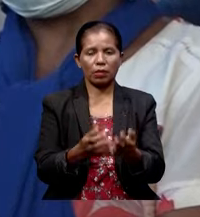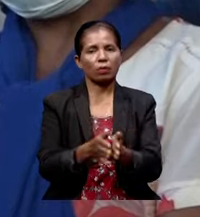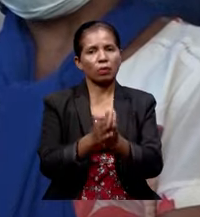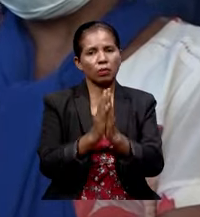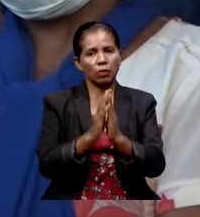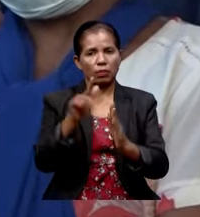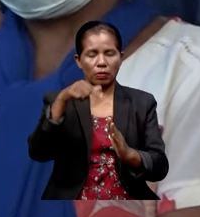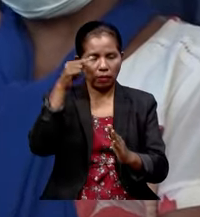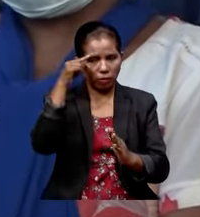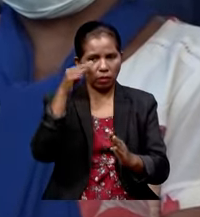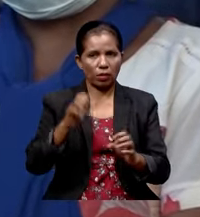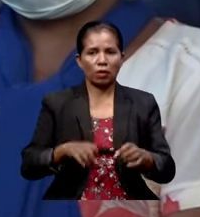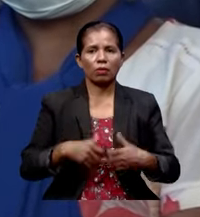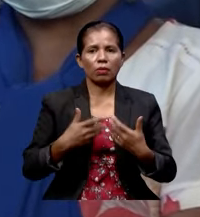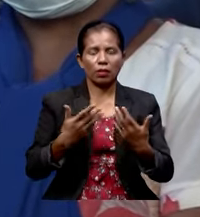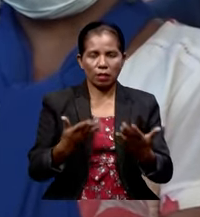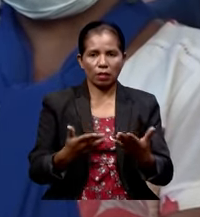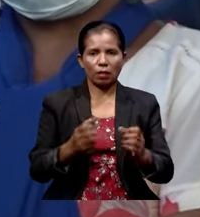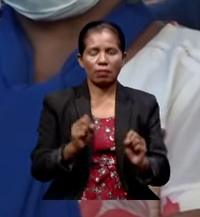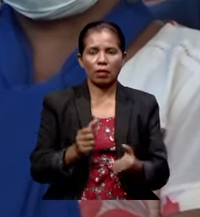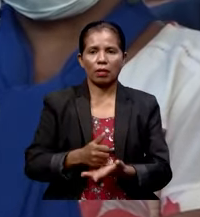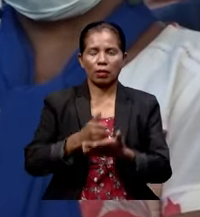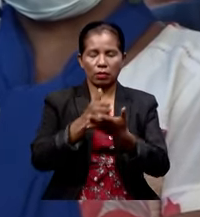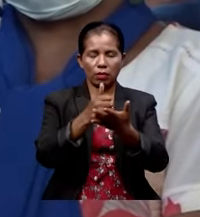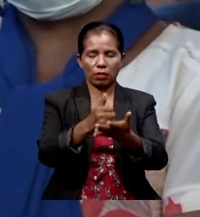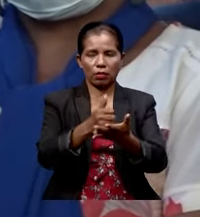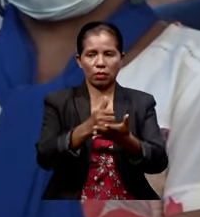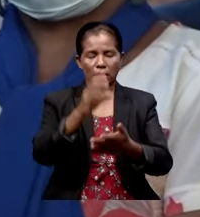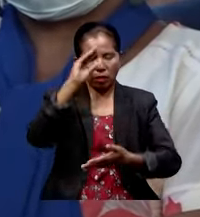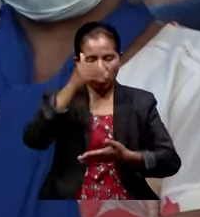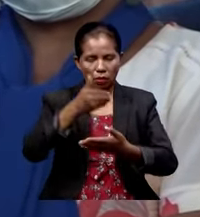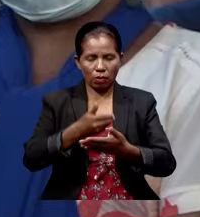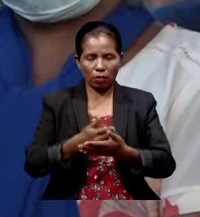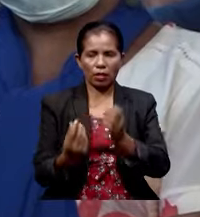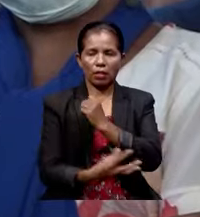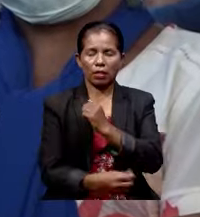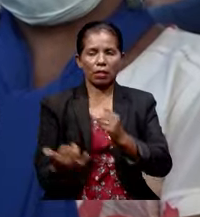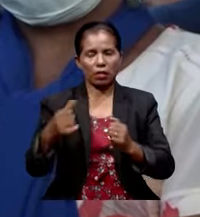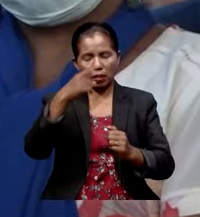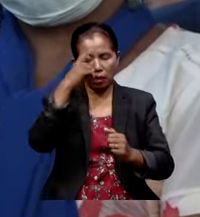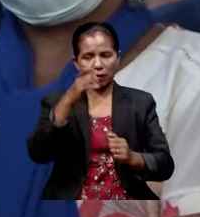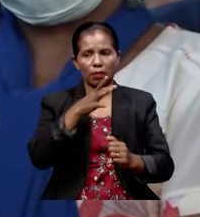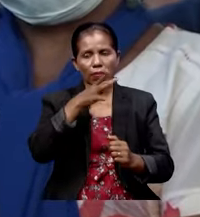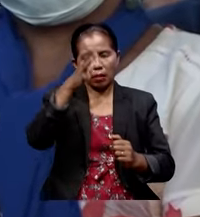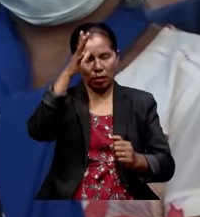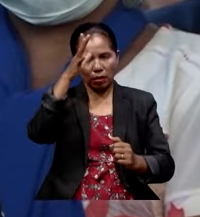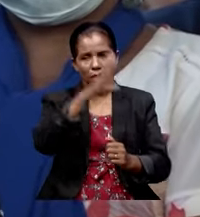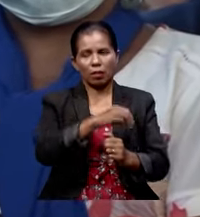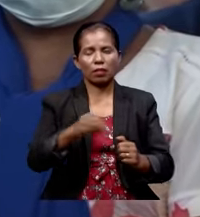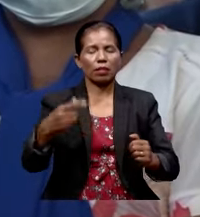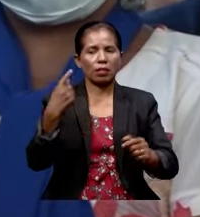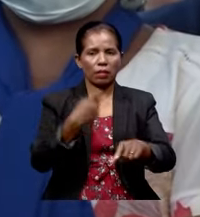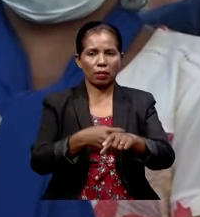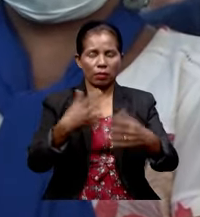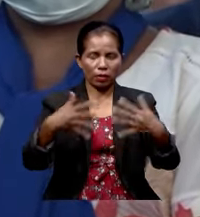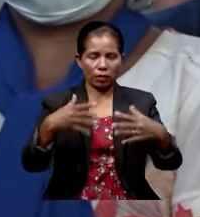governo, o insa beletau matan ba wanke aksirni, tamba ina ama, durante funu,